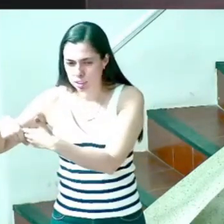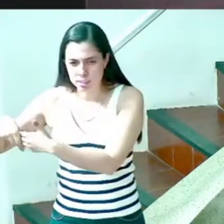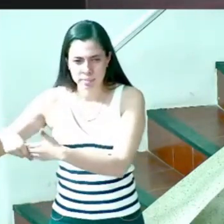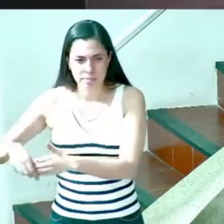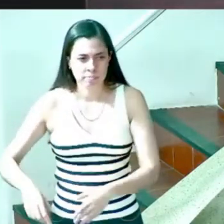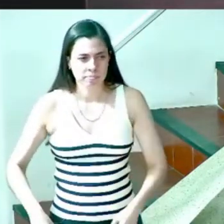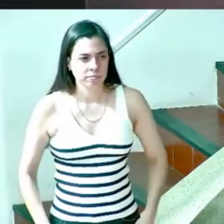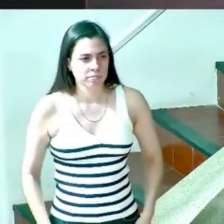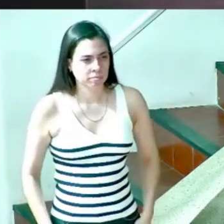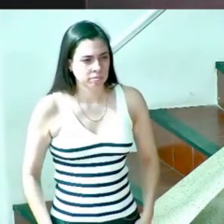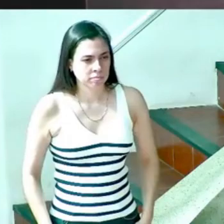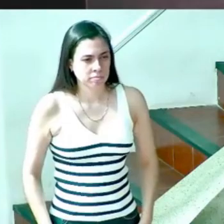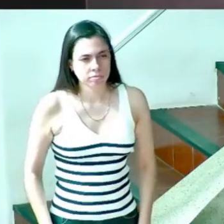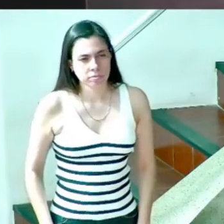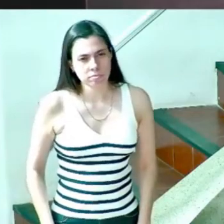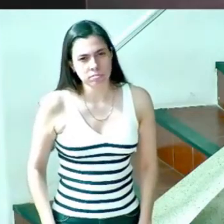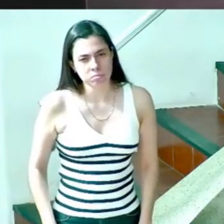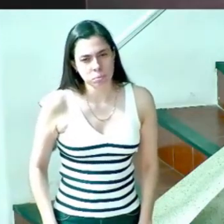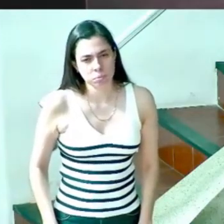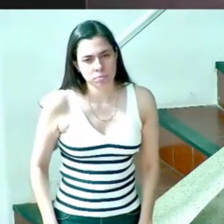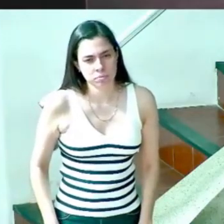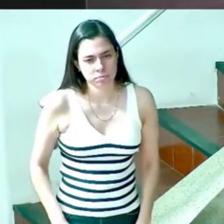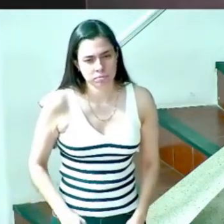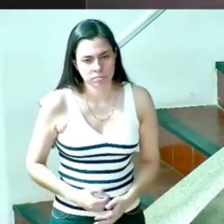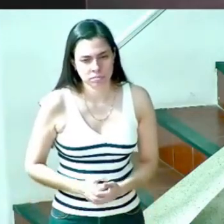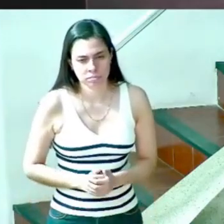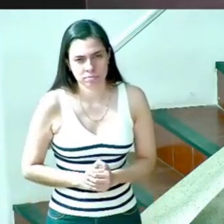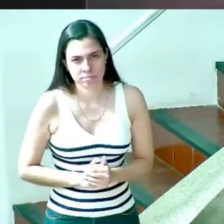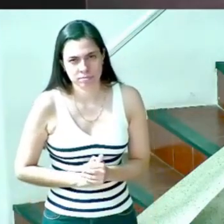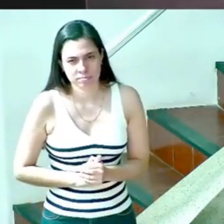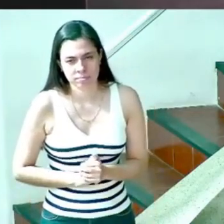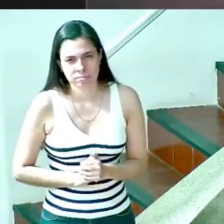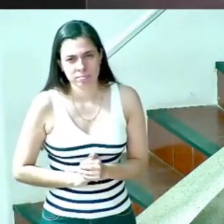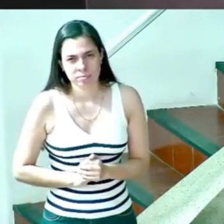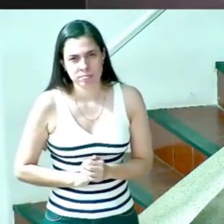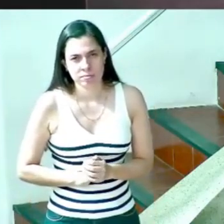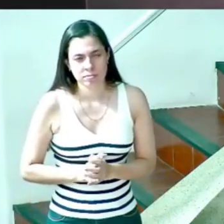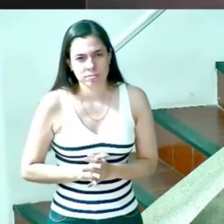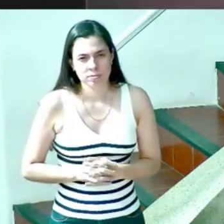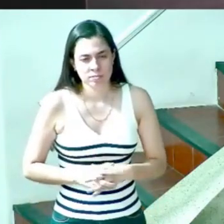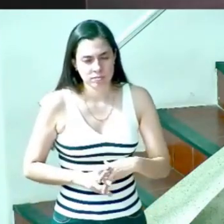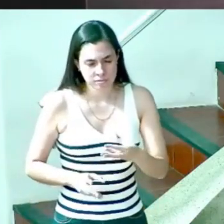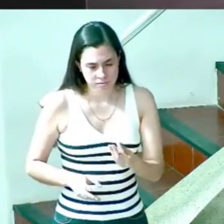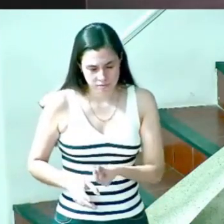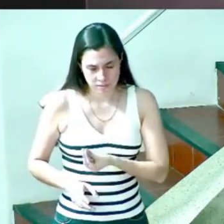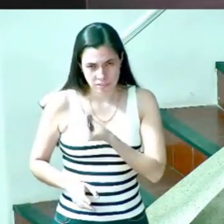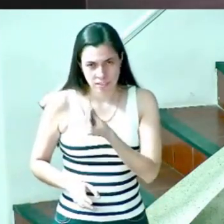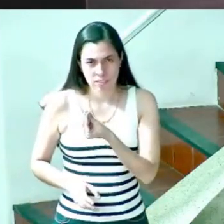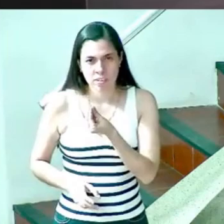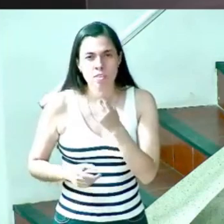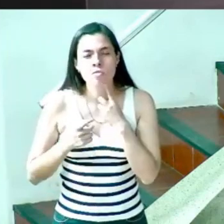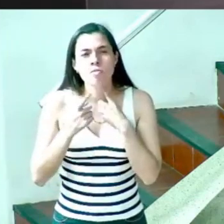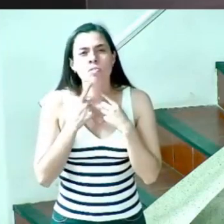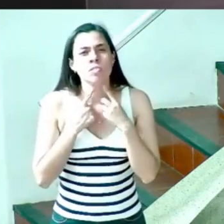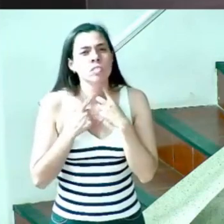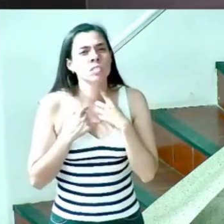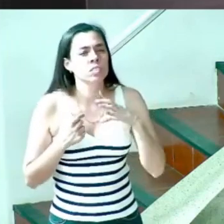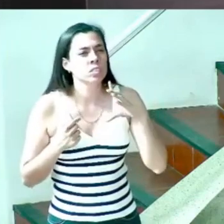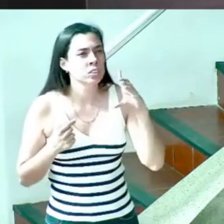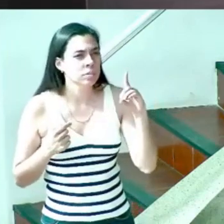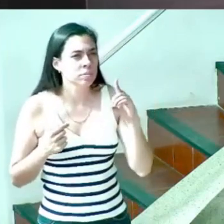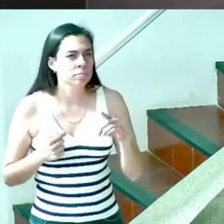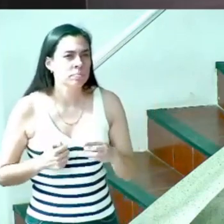nos envolvamos com Deus, com o seu reino, com a sua vontade. Na realidade,